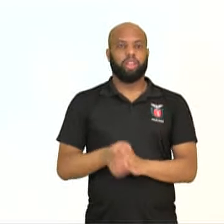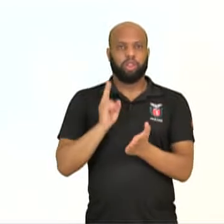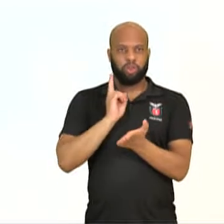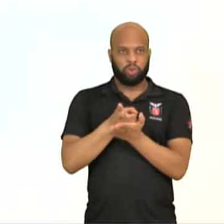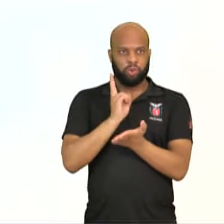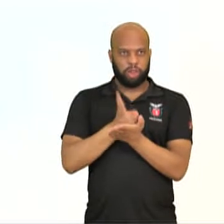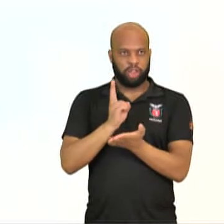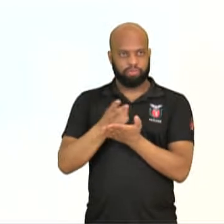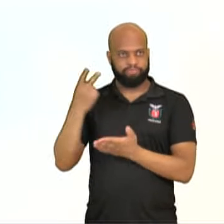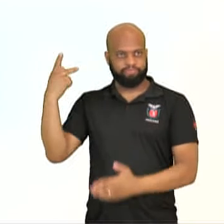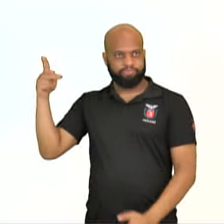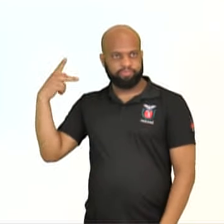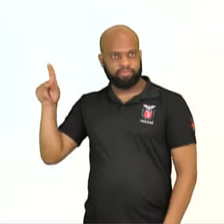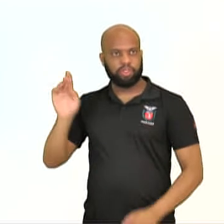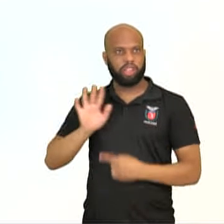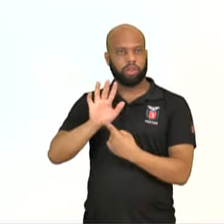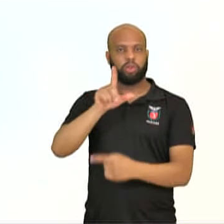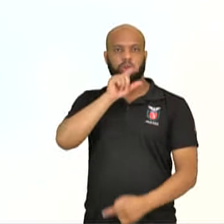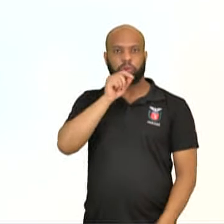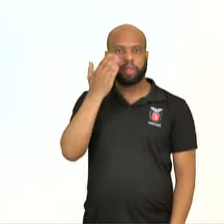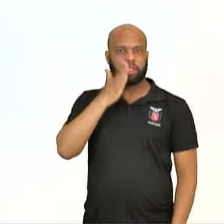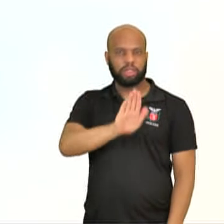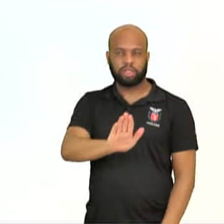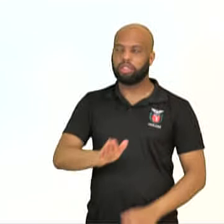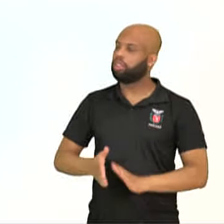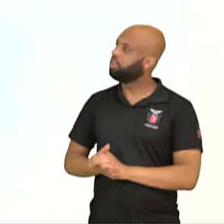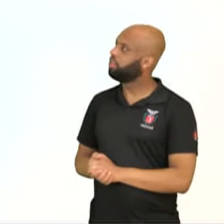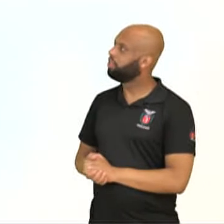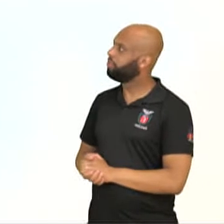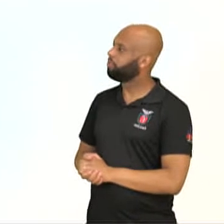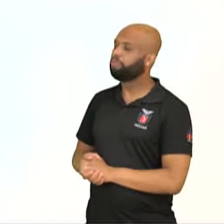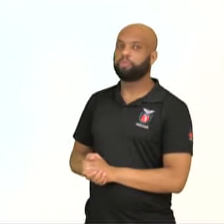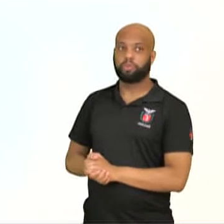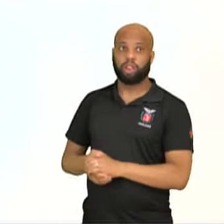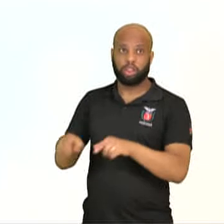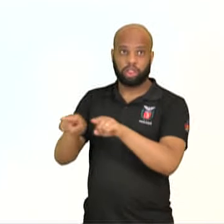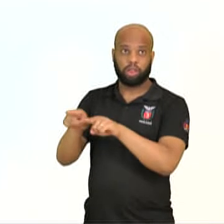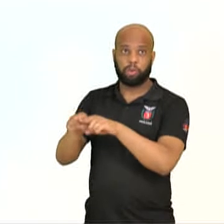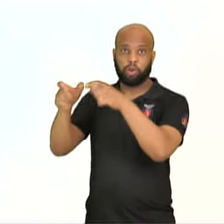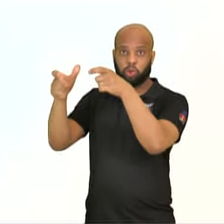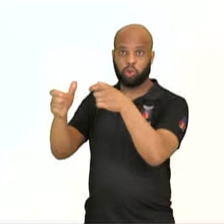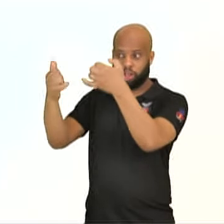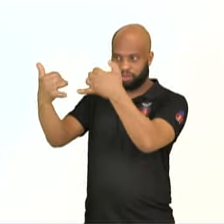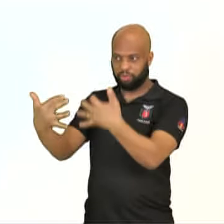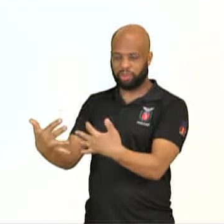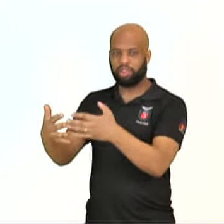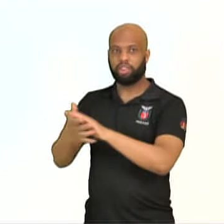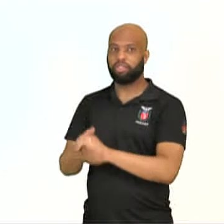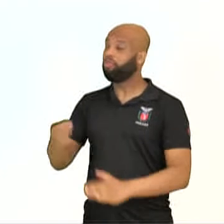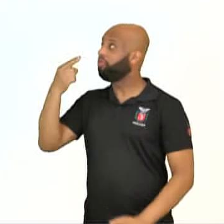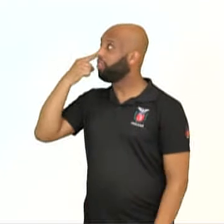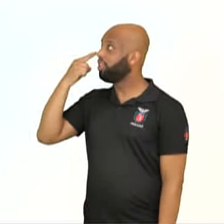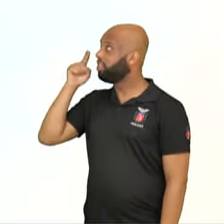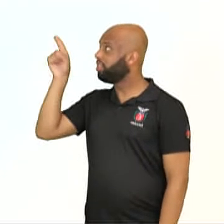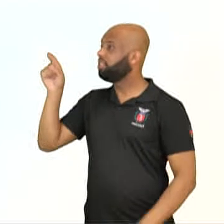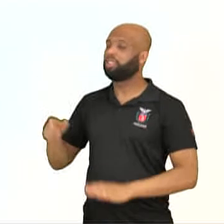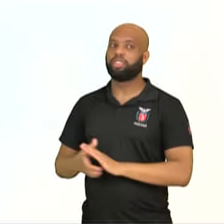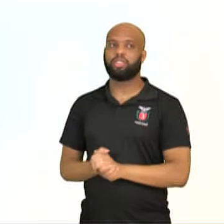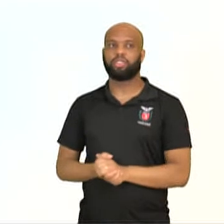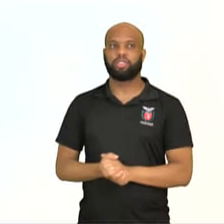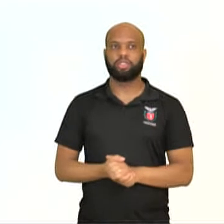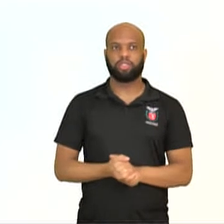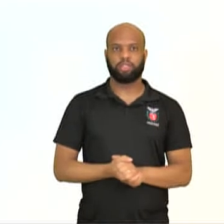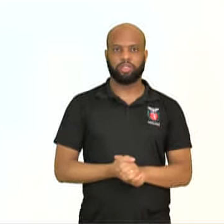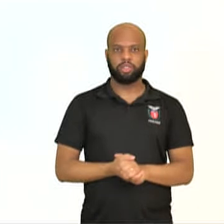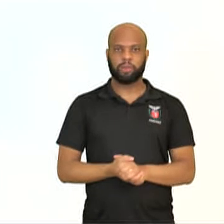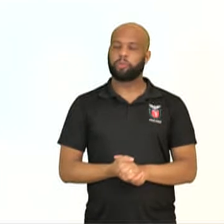ele aponta, sobre um determinado lugar. Aqui, olha lá, não há melhor maneira de